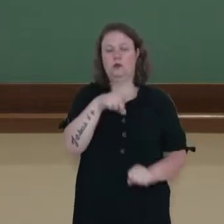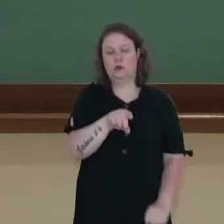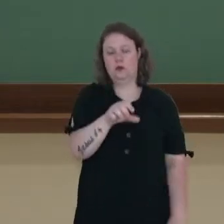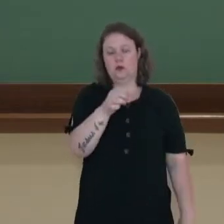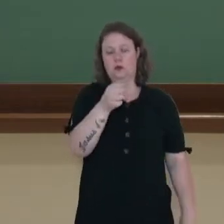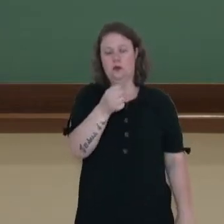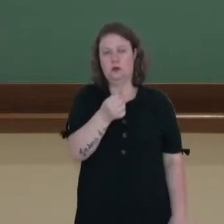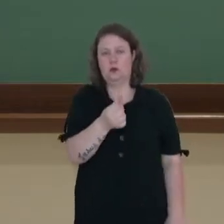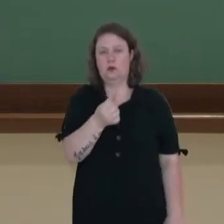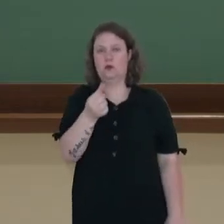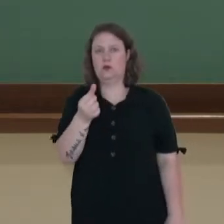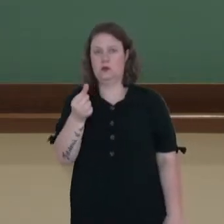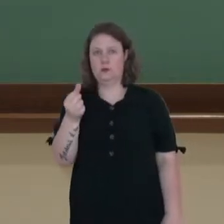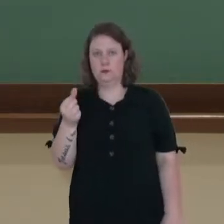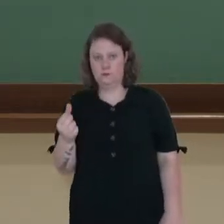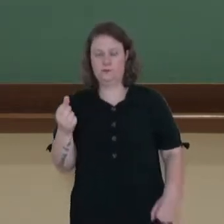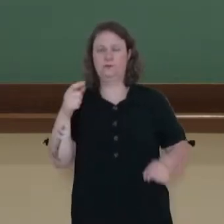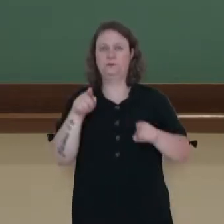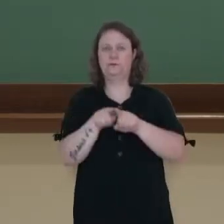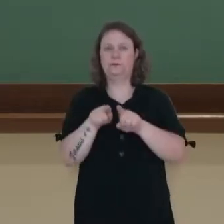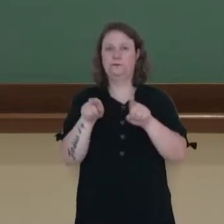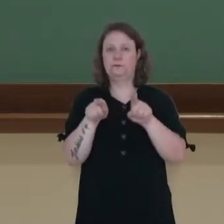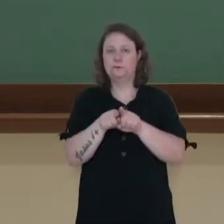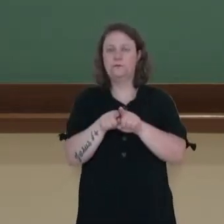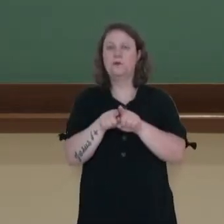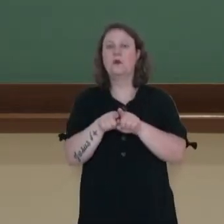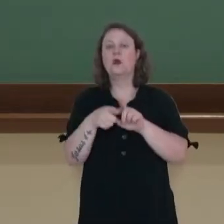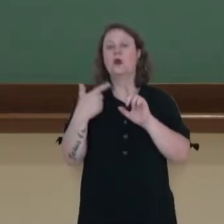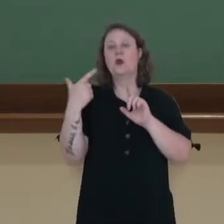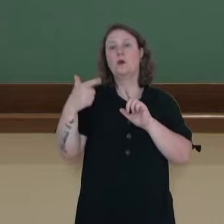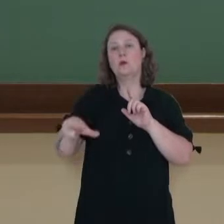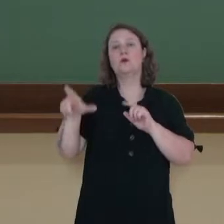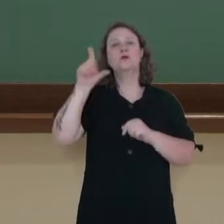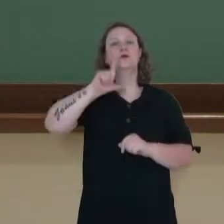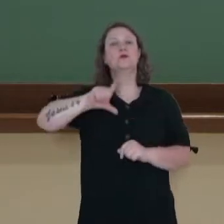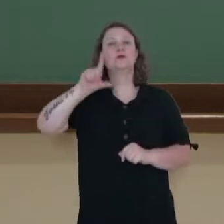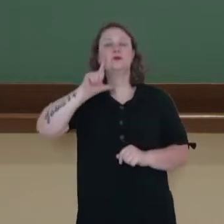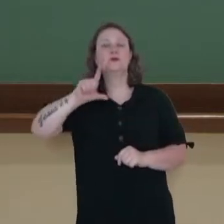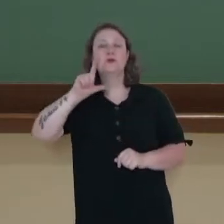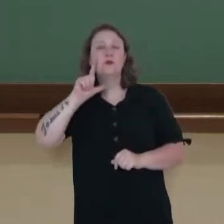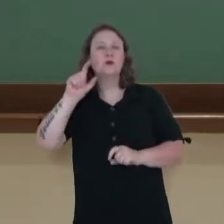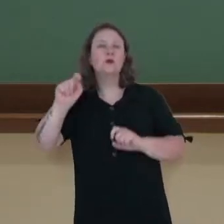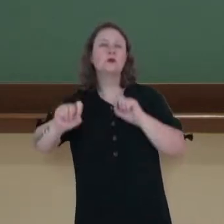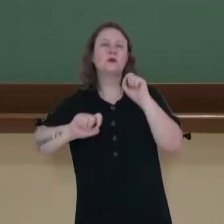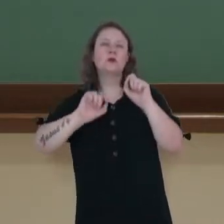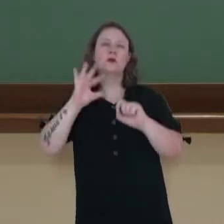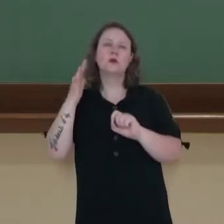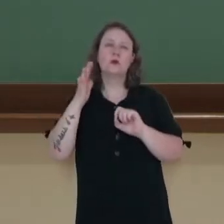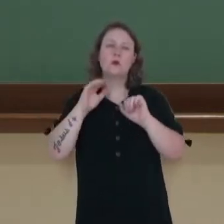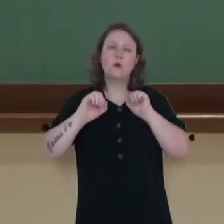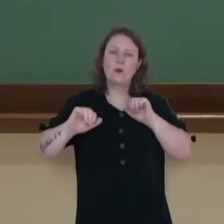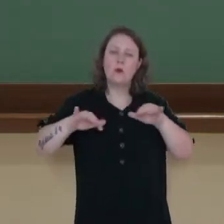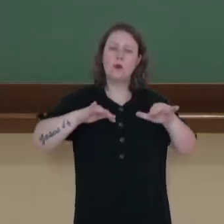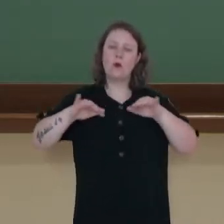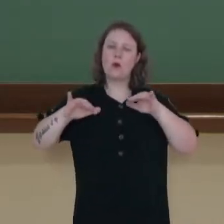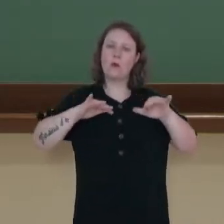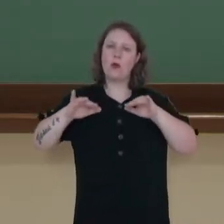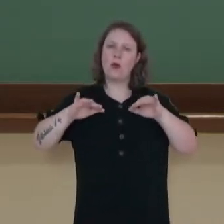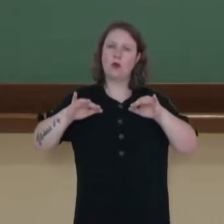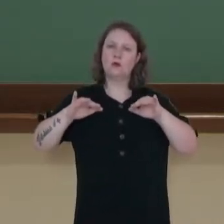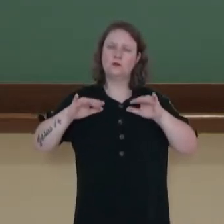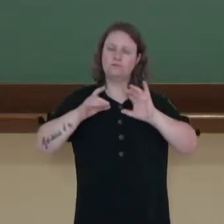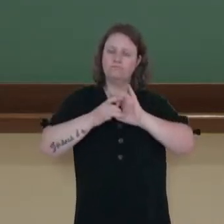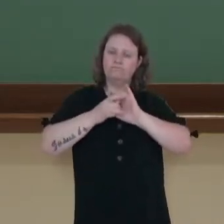1776. Após os Estados Unidos se tornarem independentes, um sopro de independência, né, um movimento